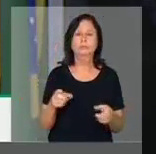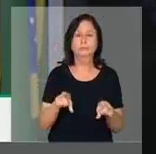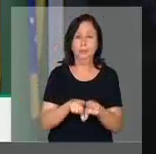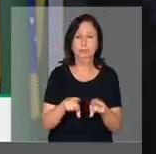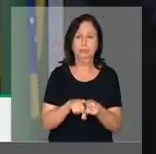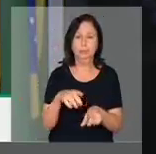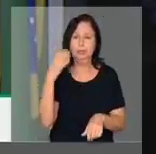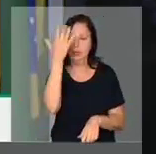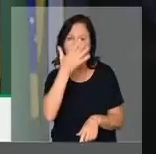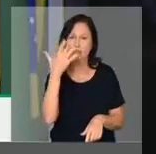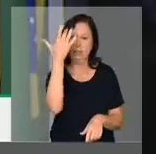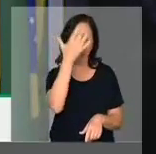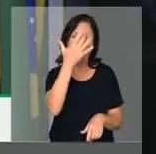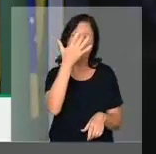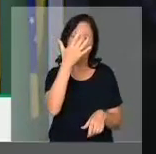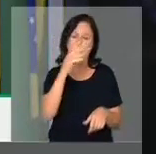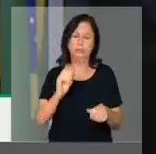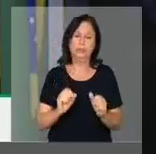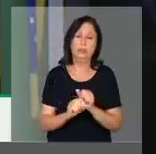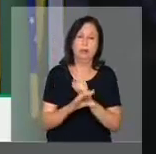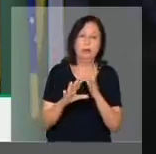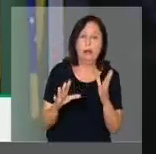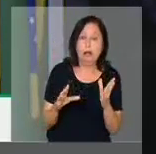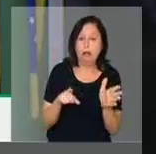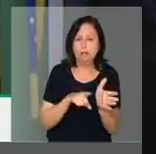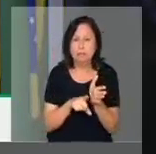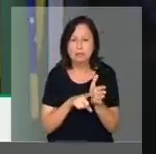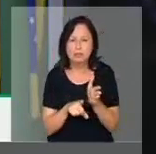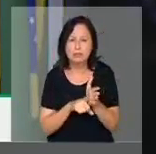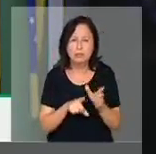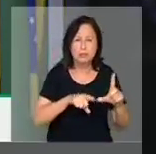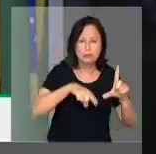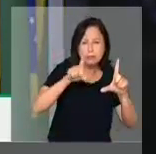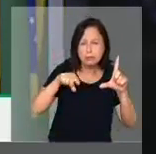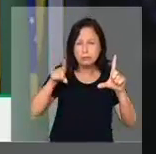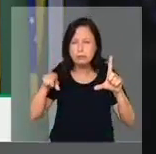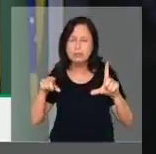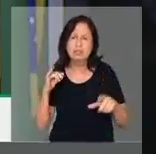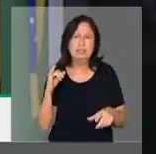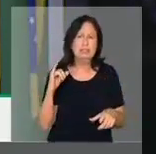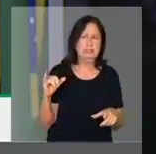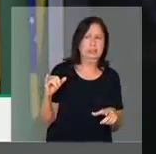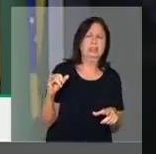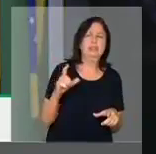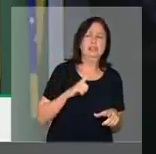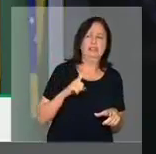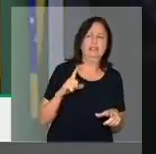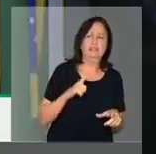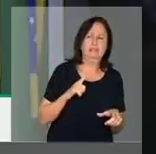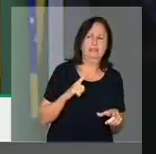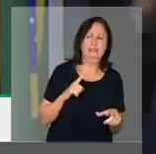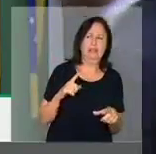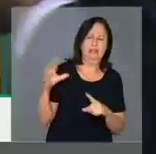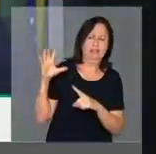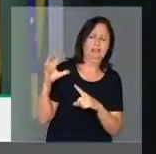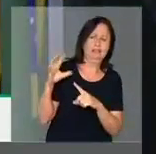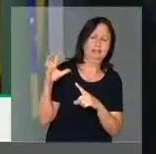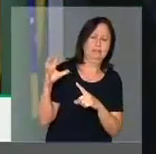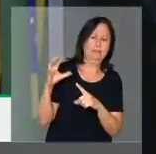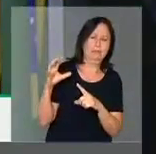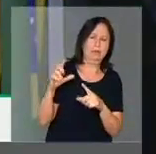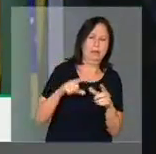Claro, pelas pesquisas, né? E eu sempre coloco, se essas pesquisas fraudadas no primeiro